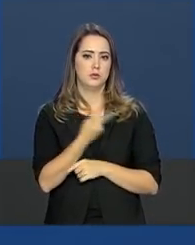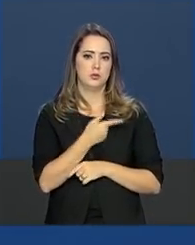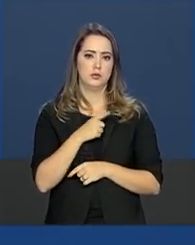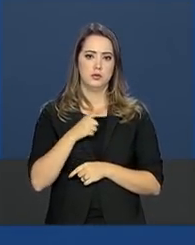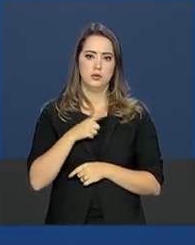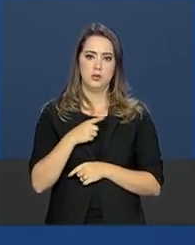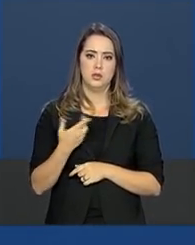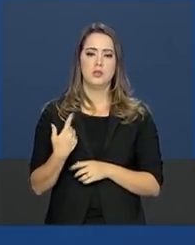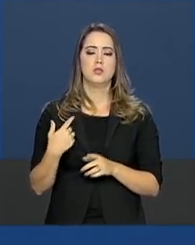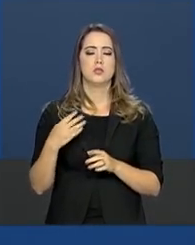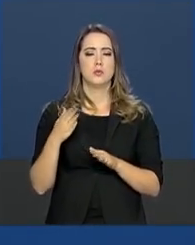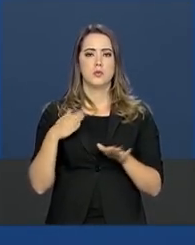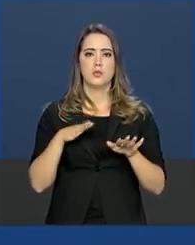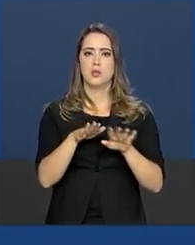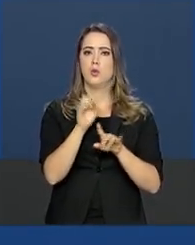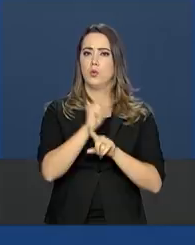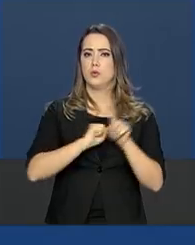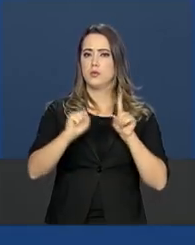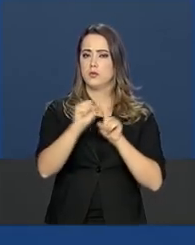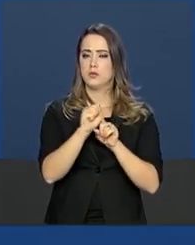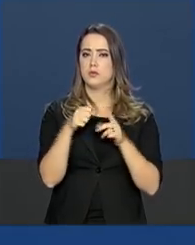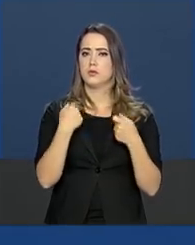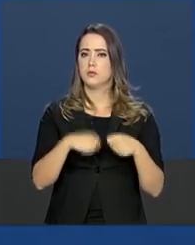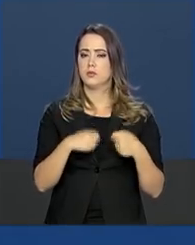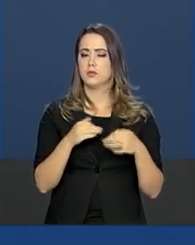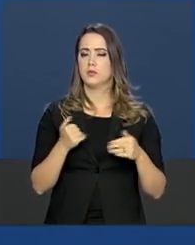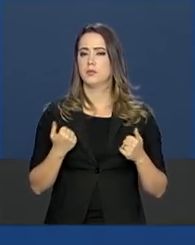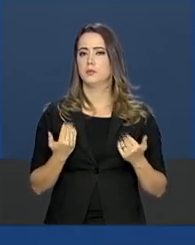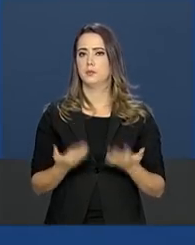que incluí-los socialmente. E daí porque,